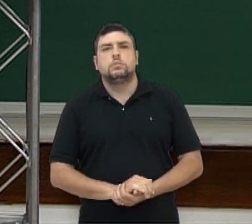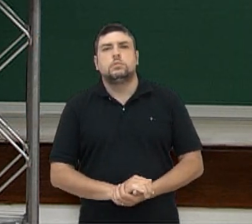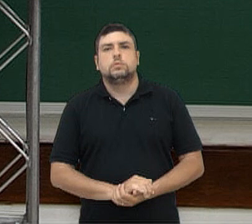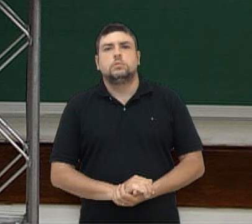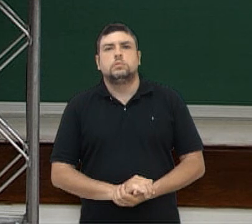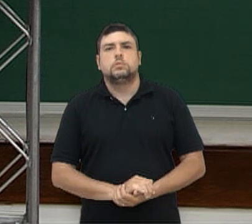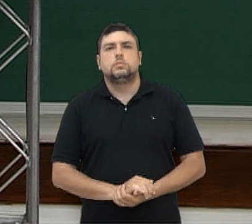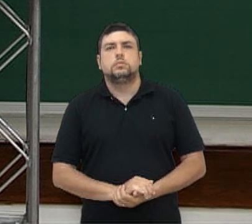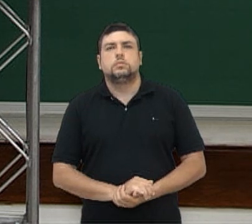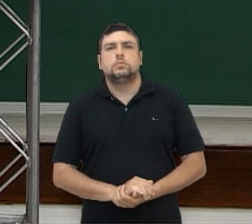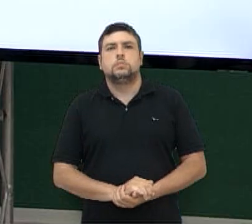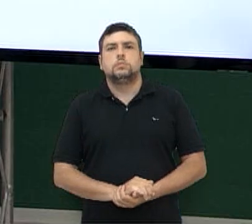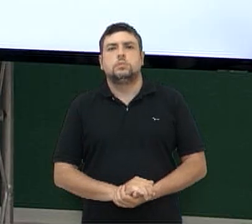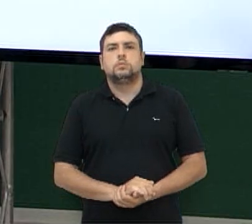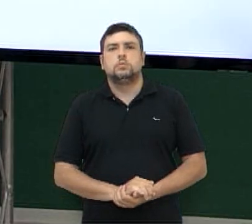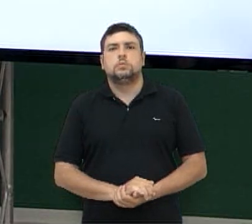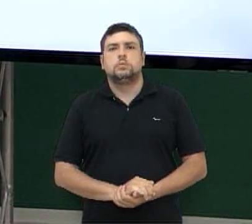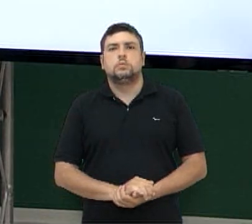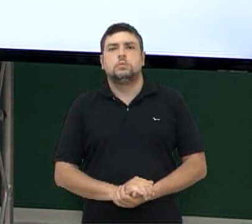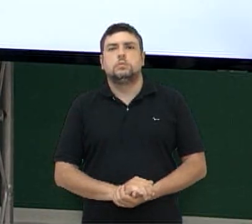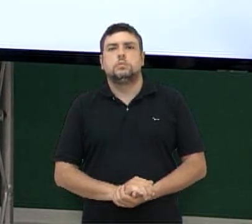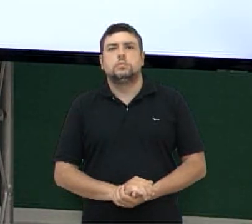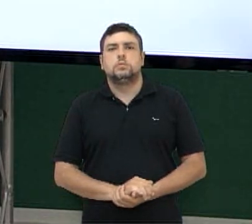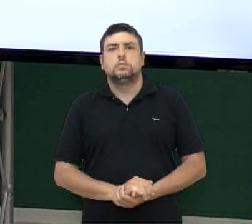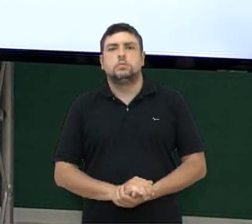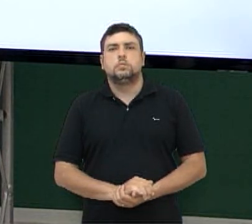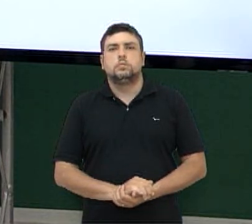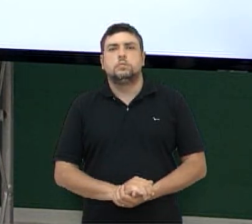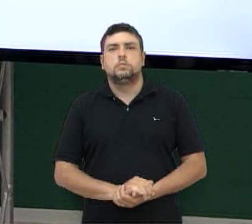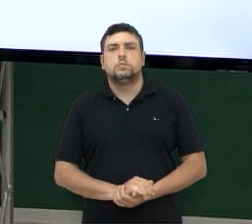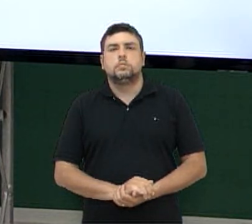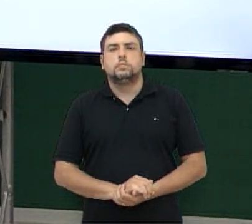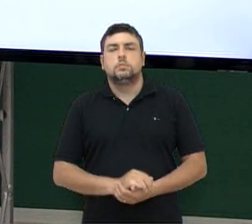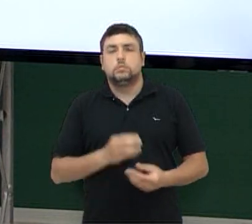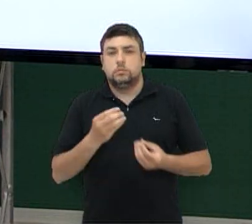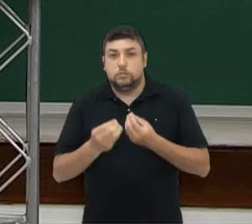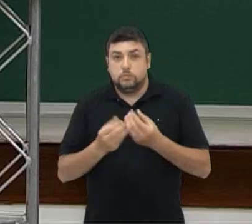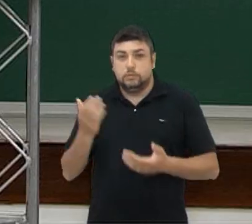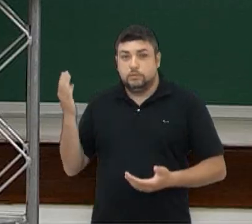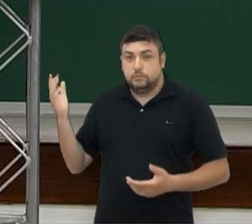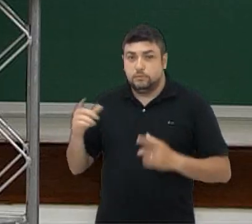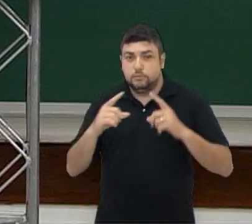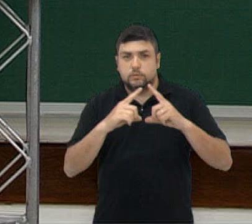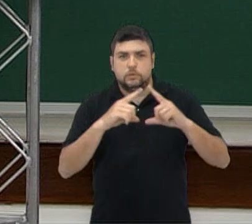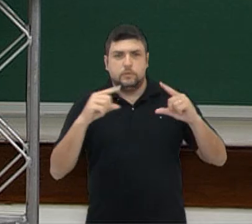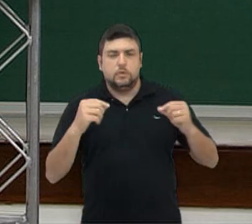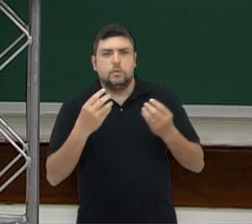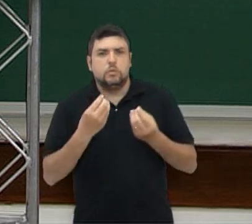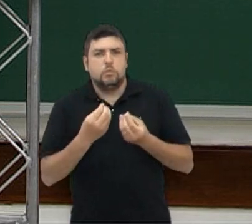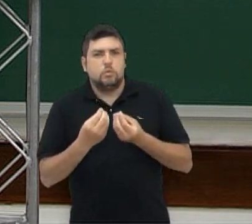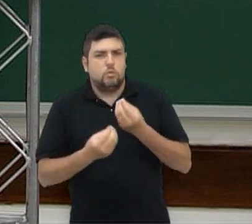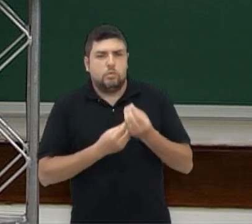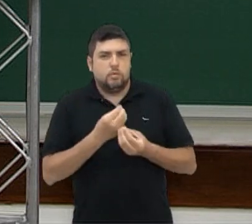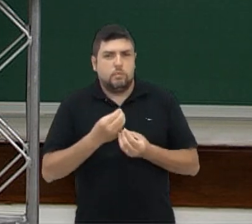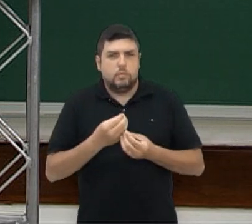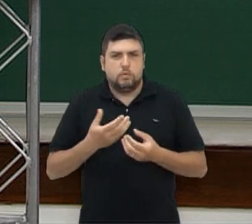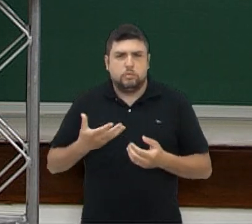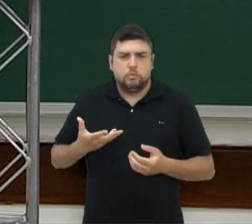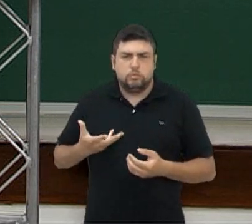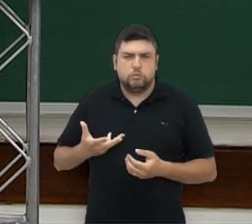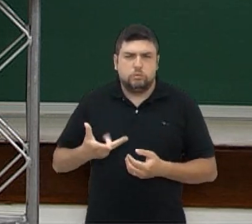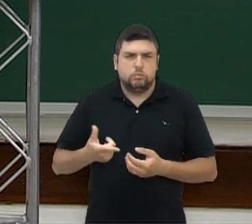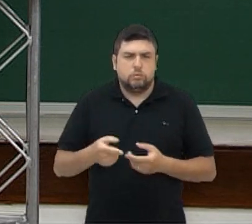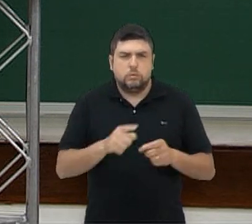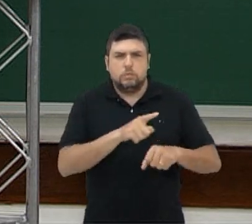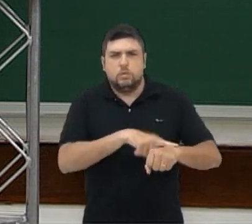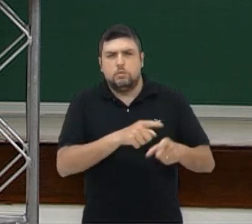à variação da velocidade em função do tempo. Ou seja, isso sobre um aspecto maior, né, sobre uma variação no intervalo de tempo